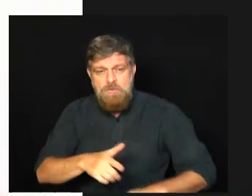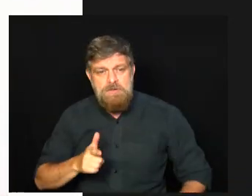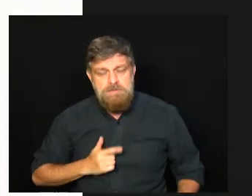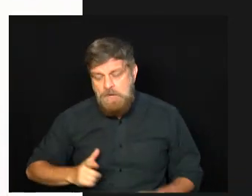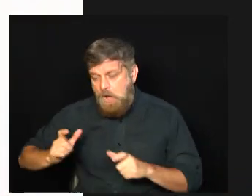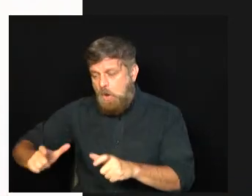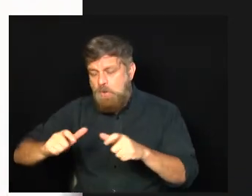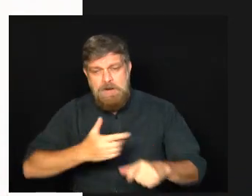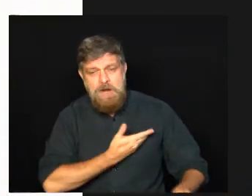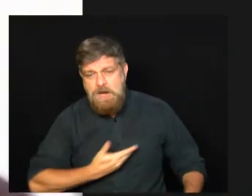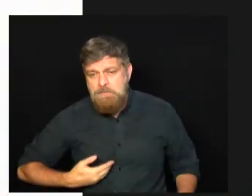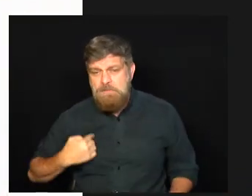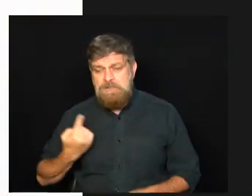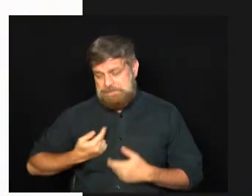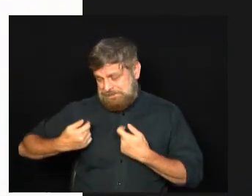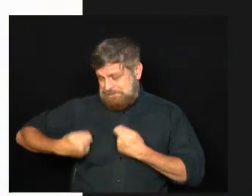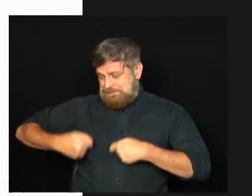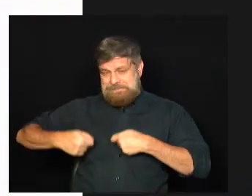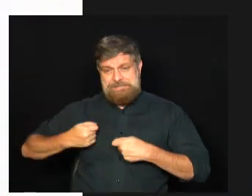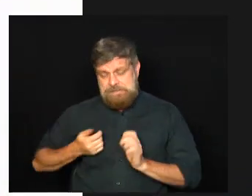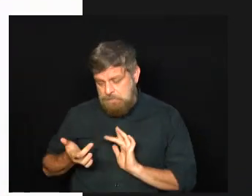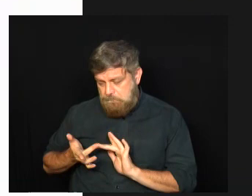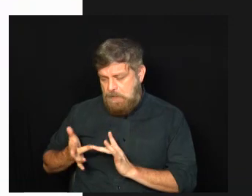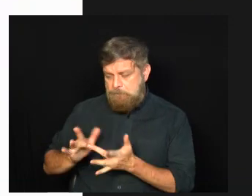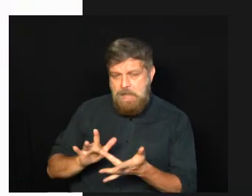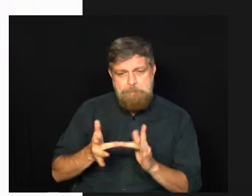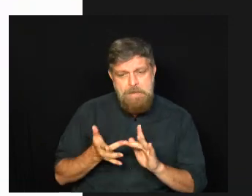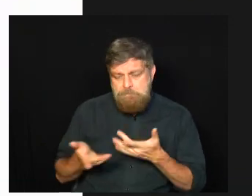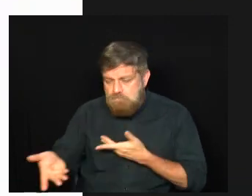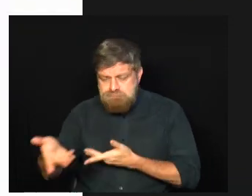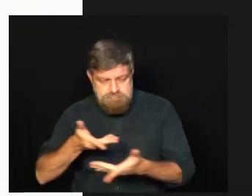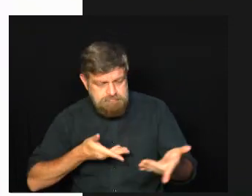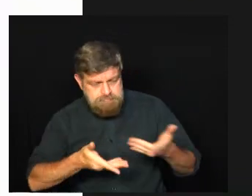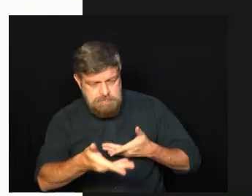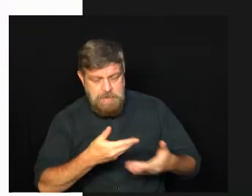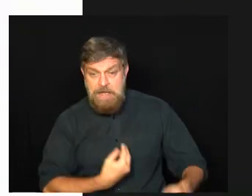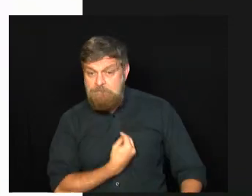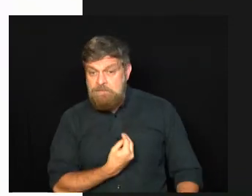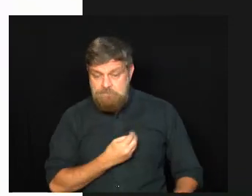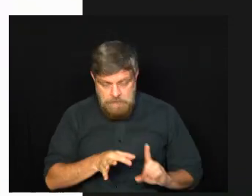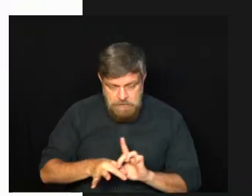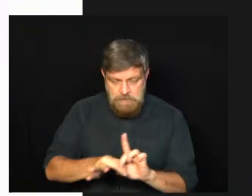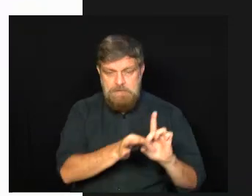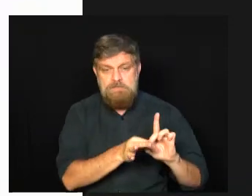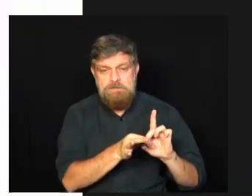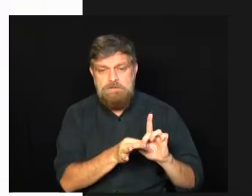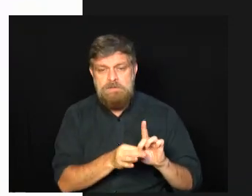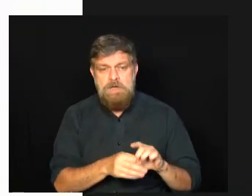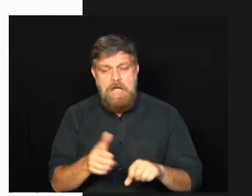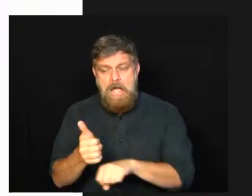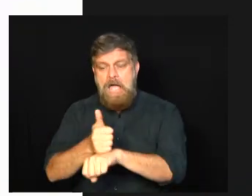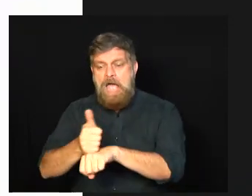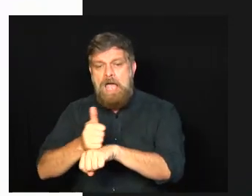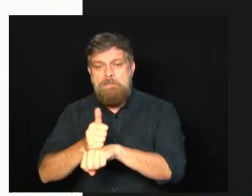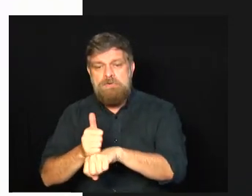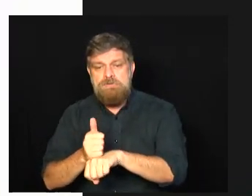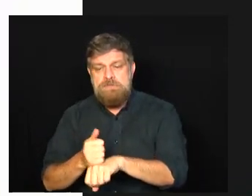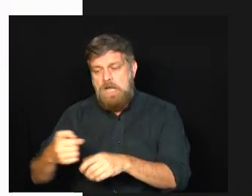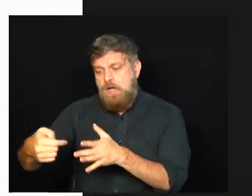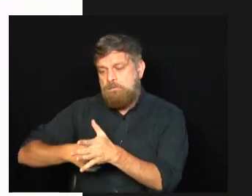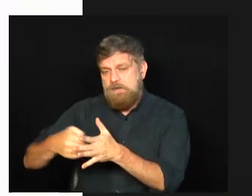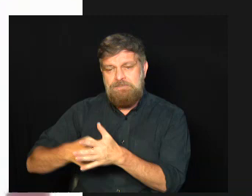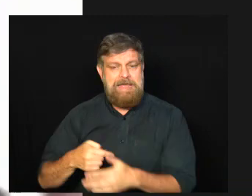espaços públicos, que nós precisamos conviver, né? A jornalista me dizia, ai, professora, mas não tem